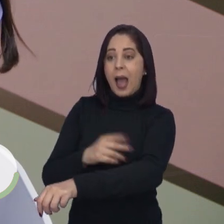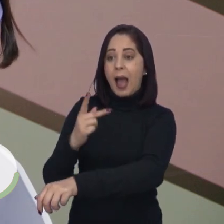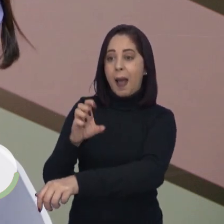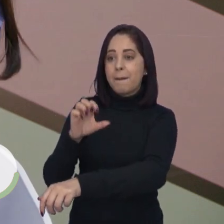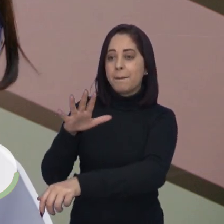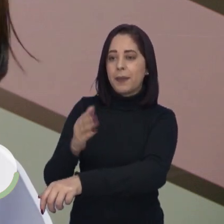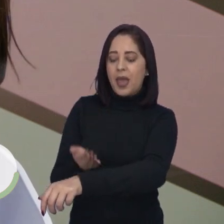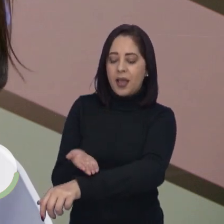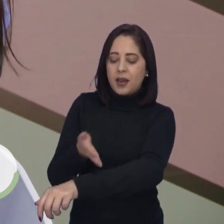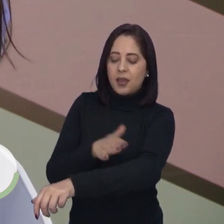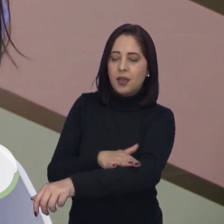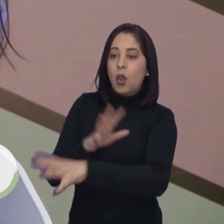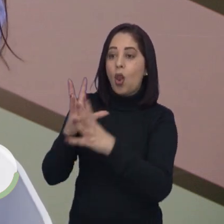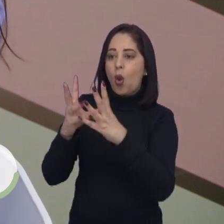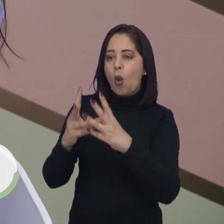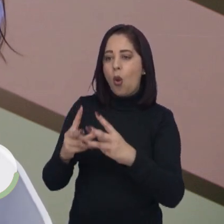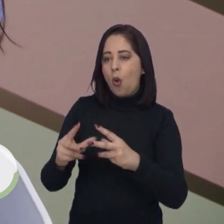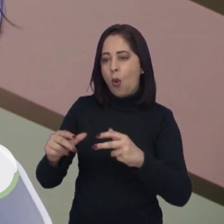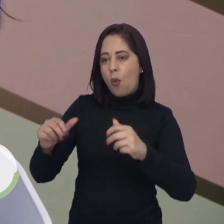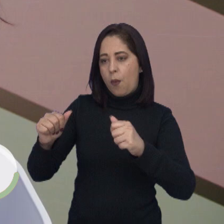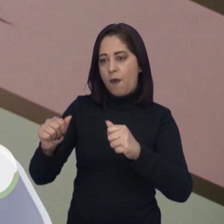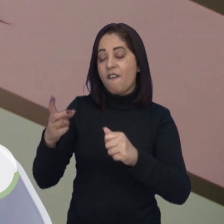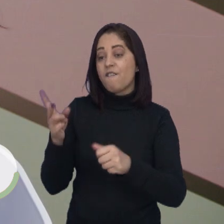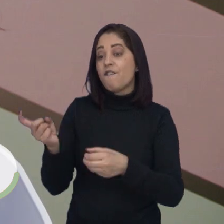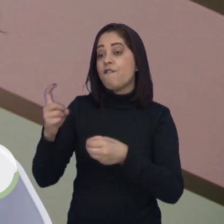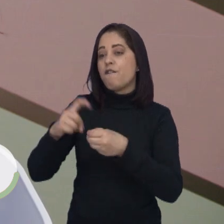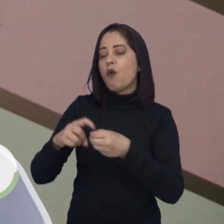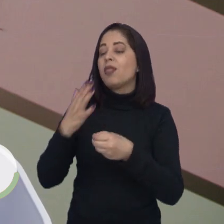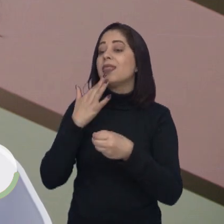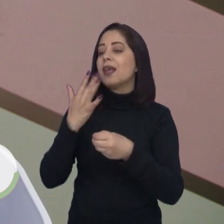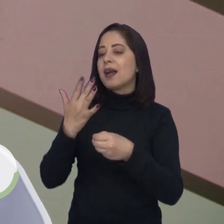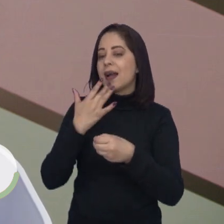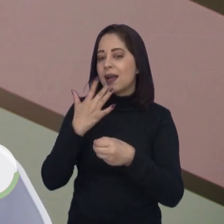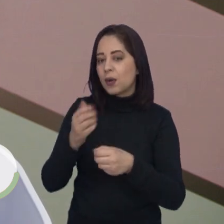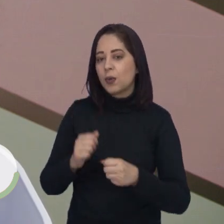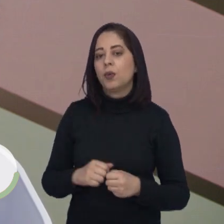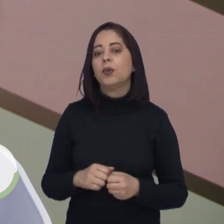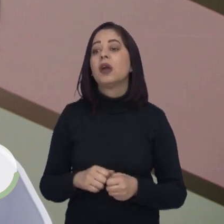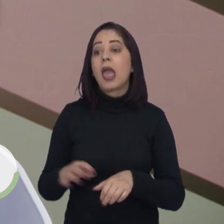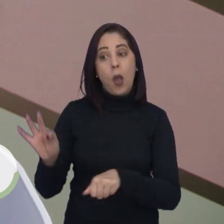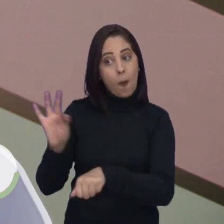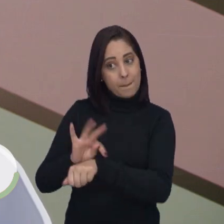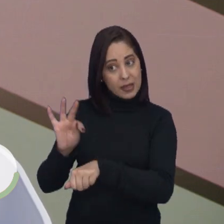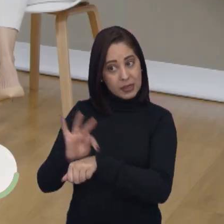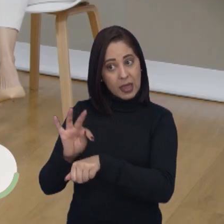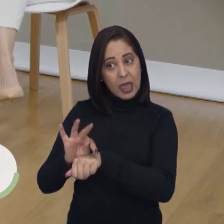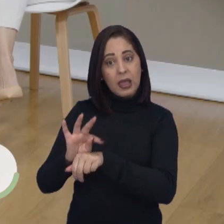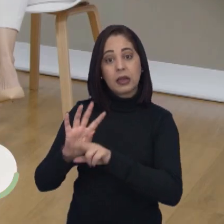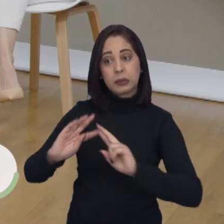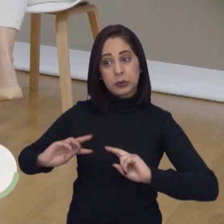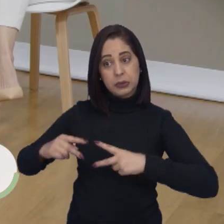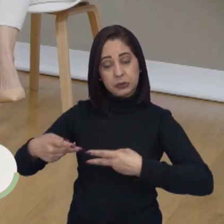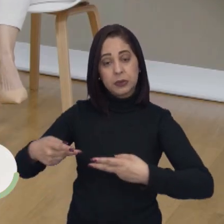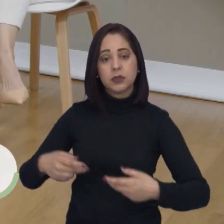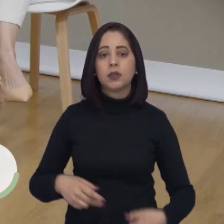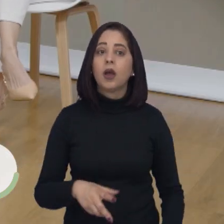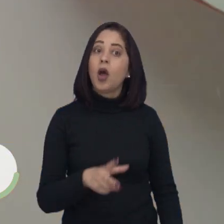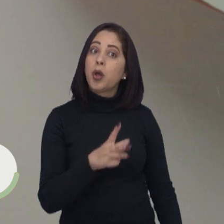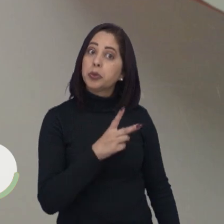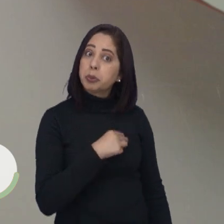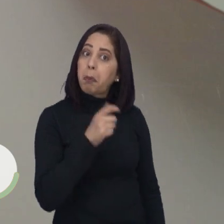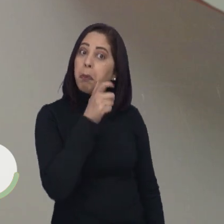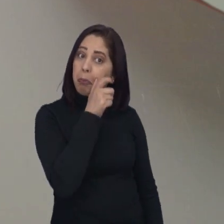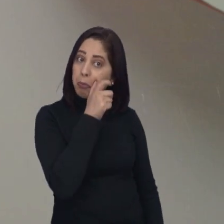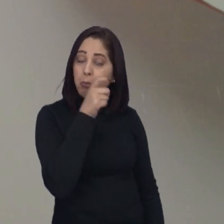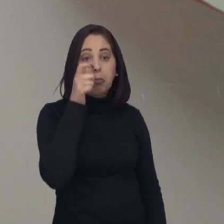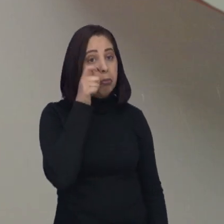coloração da pele a partir desse pontinho que a gente colocou. Então, é uma técnica de transplante de melanócito. Poxa, muito